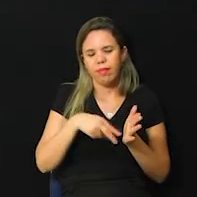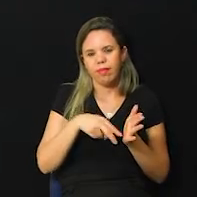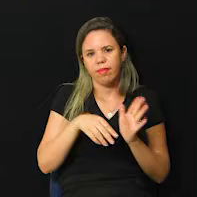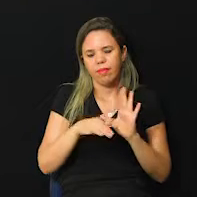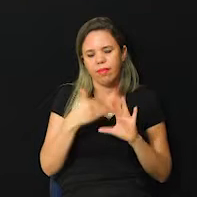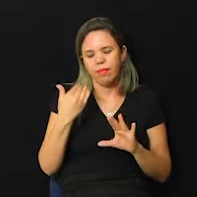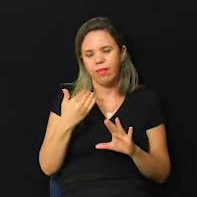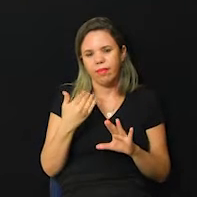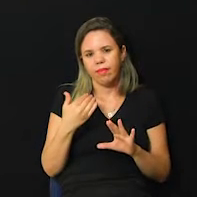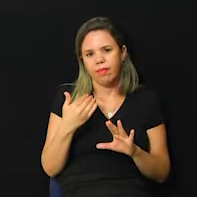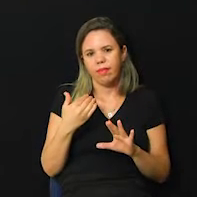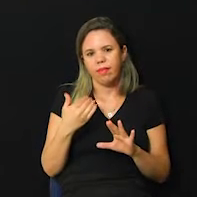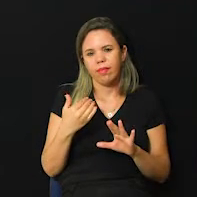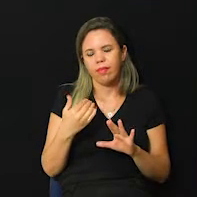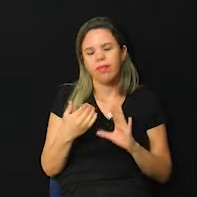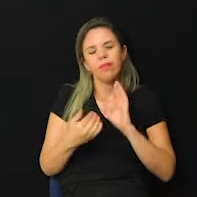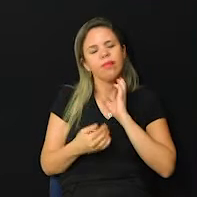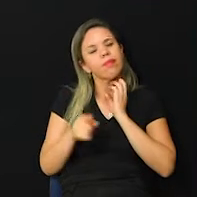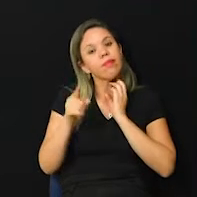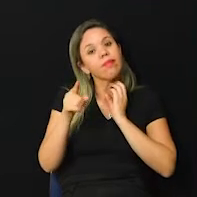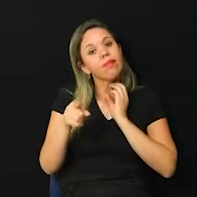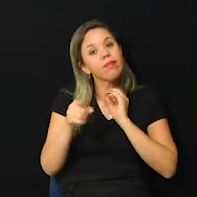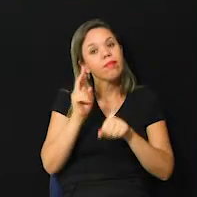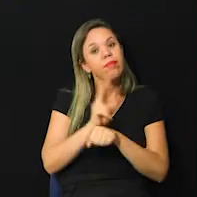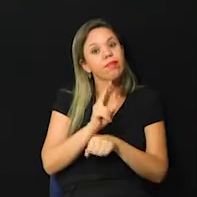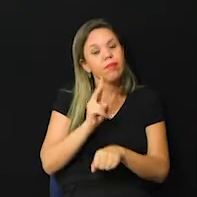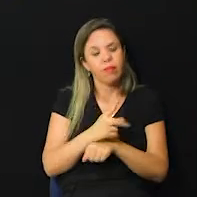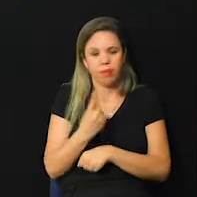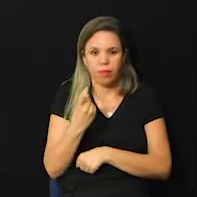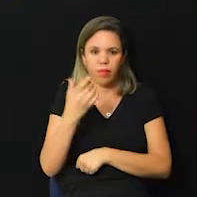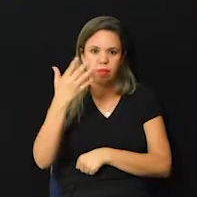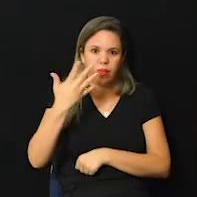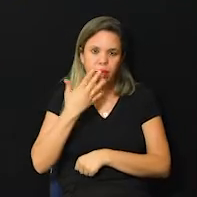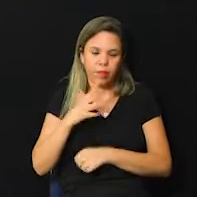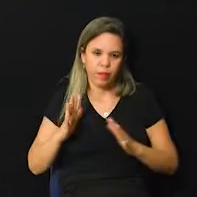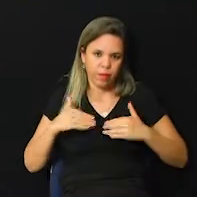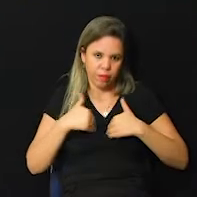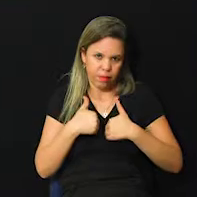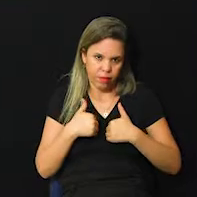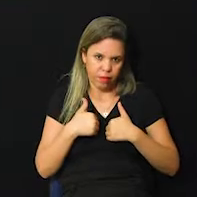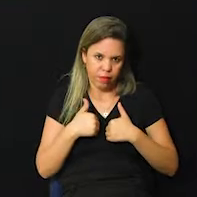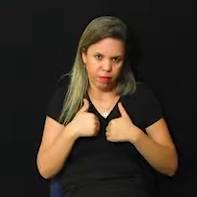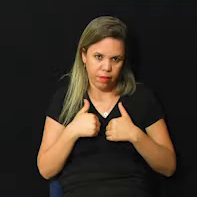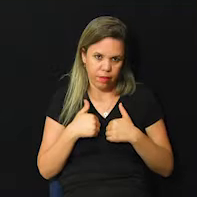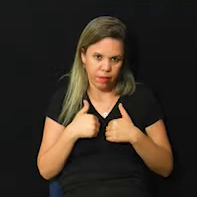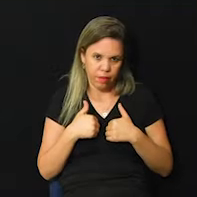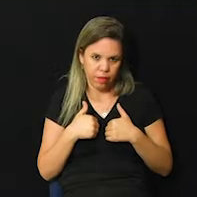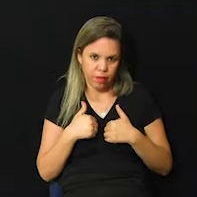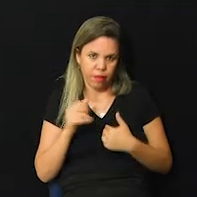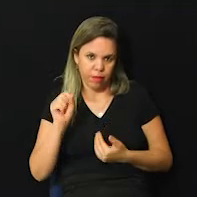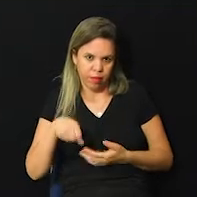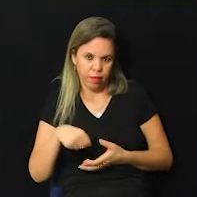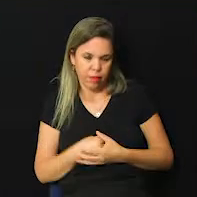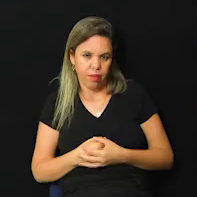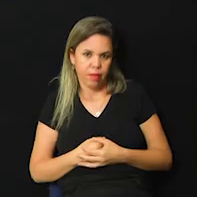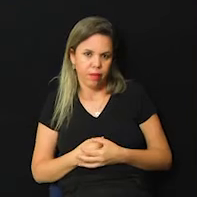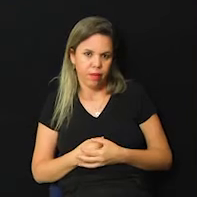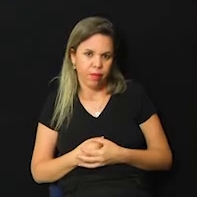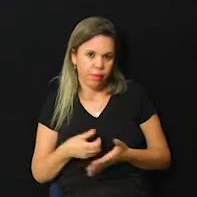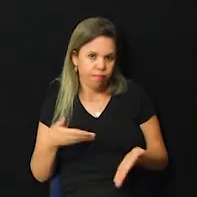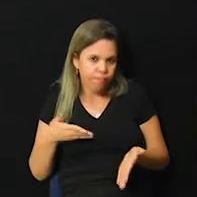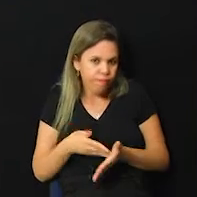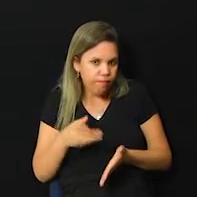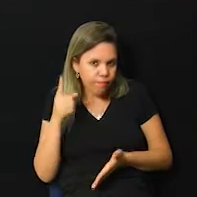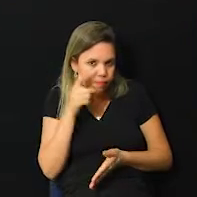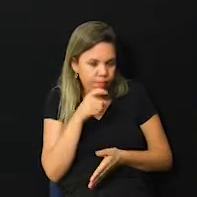aqui que eu recebi a pauta é você cuida de uma criança que têm autismo é isso então as suas